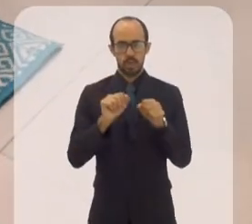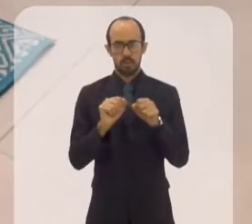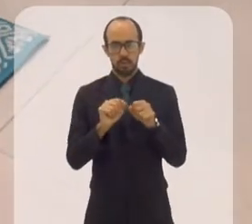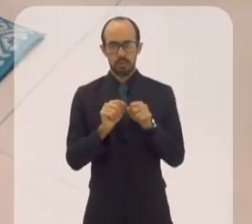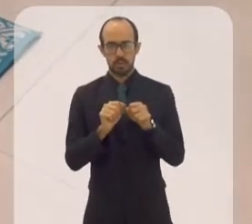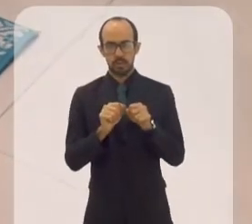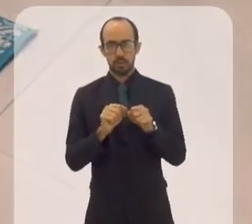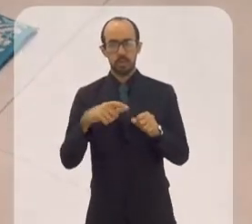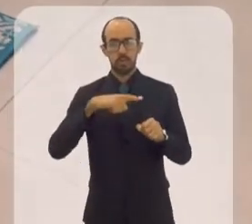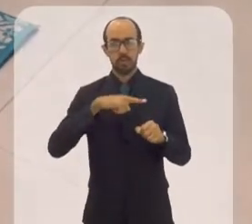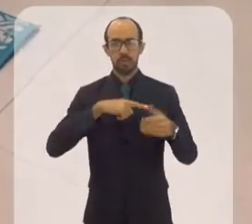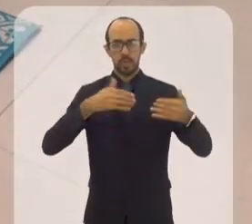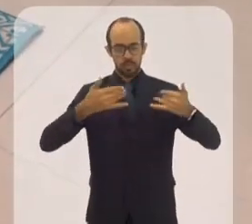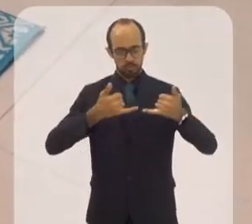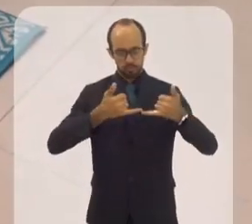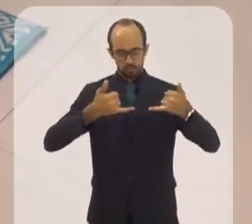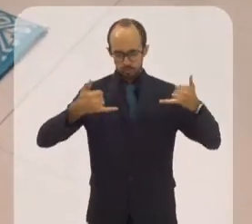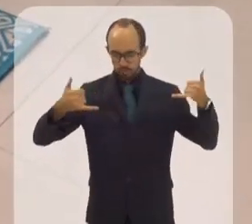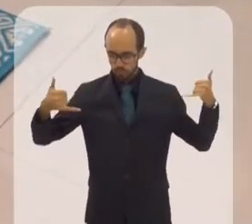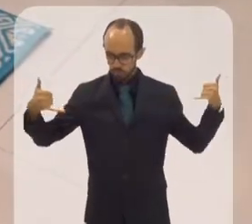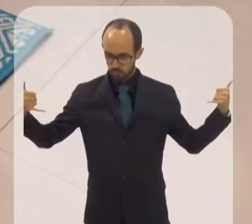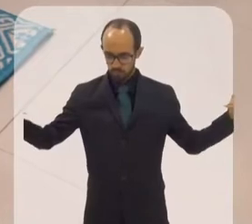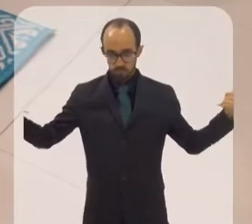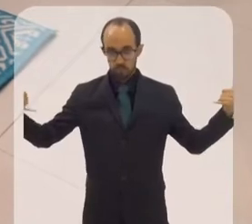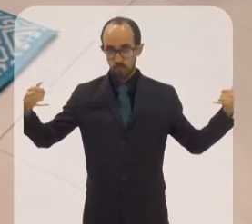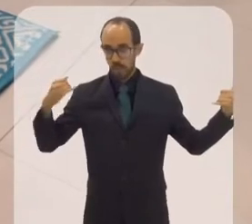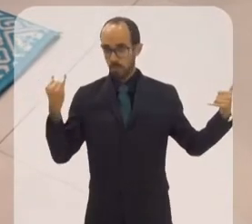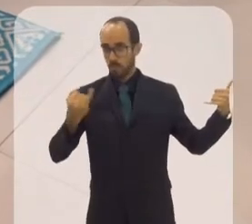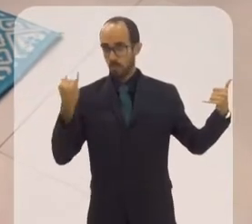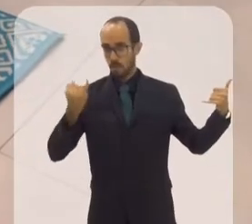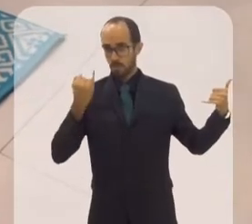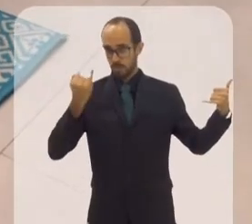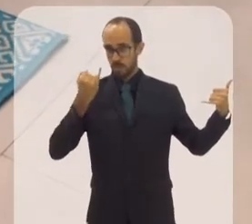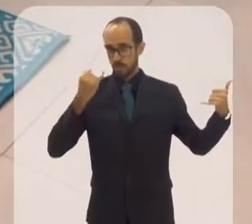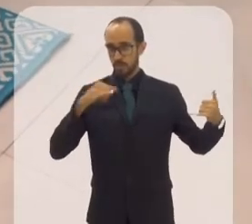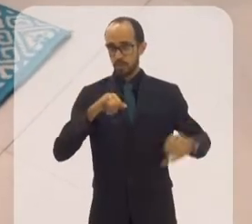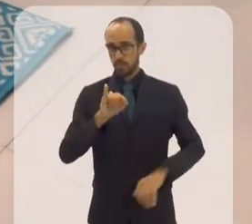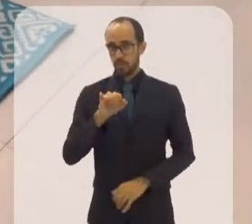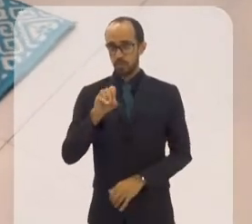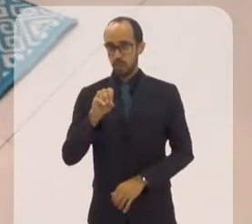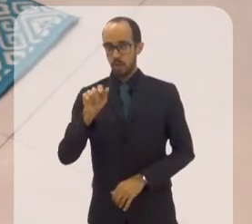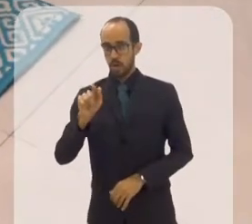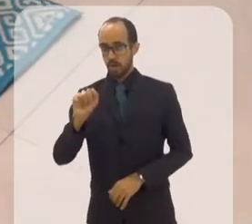Faz essa base. Tem um alinhamento que é muito importante, né? No yoga.